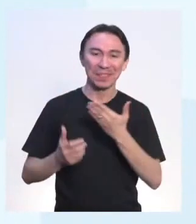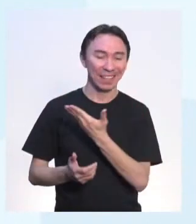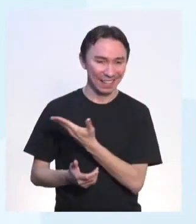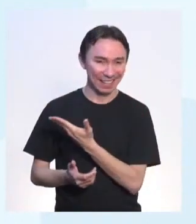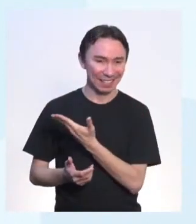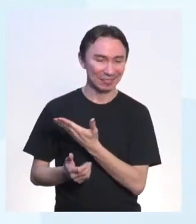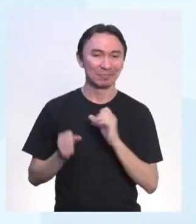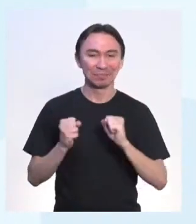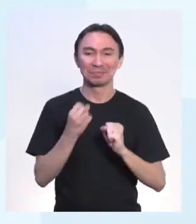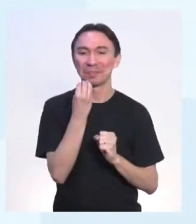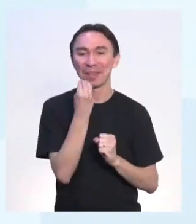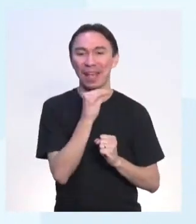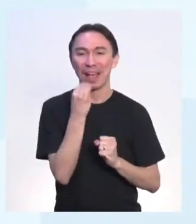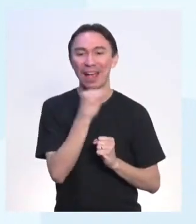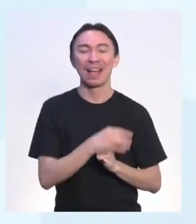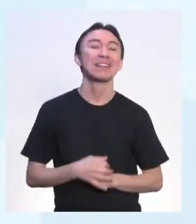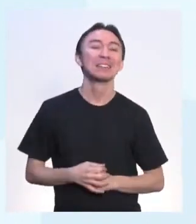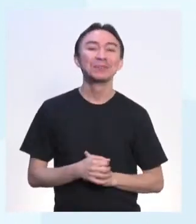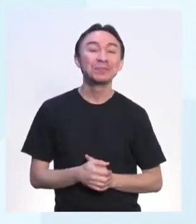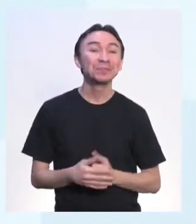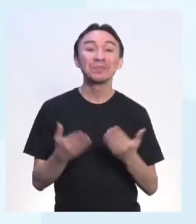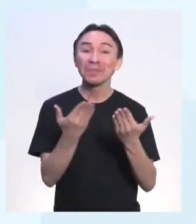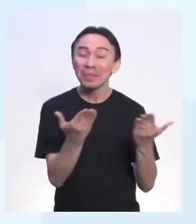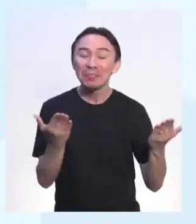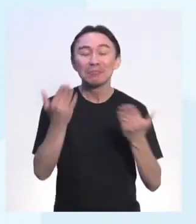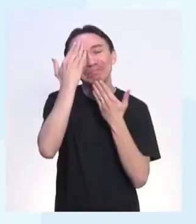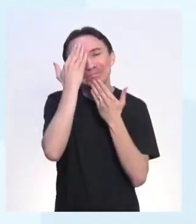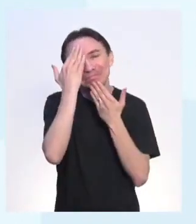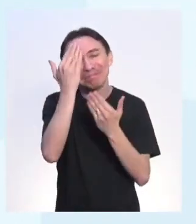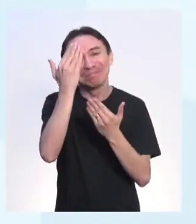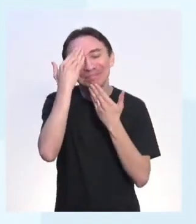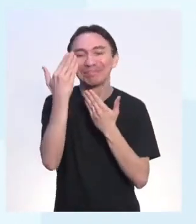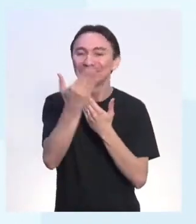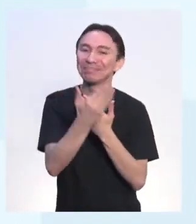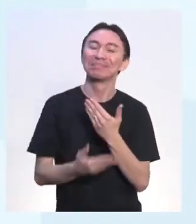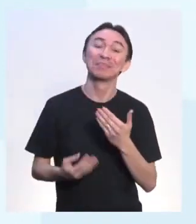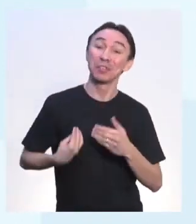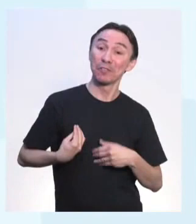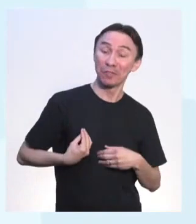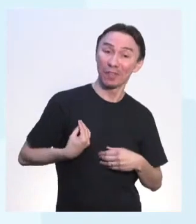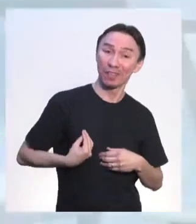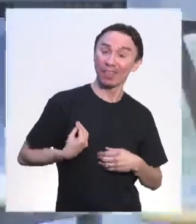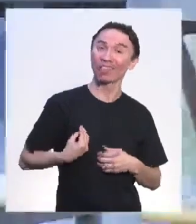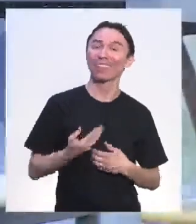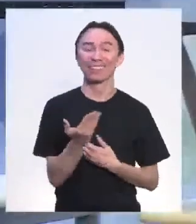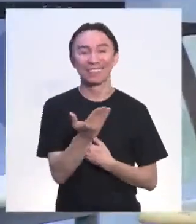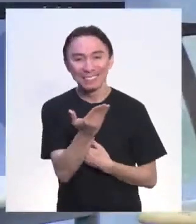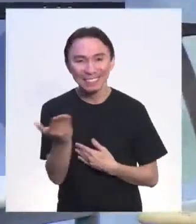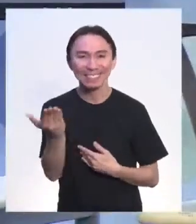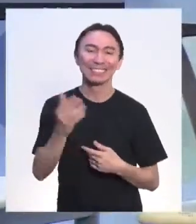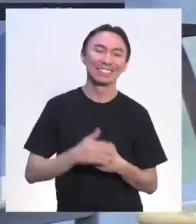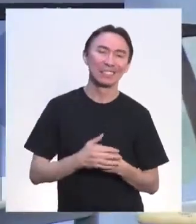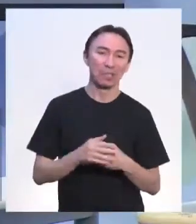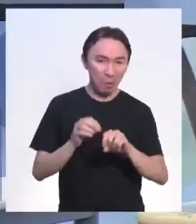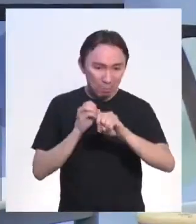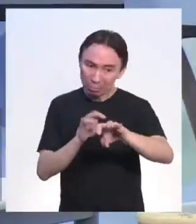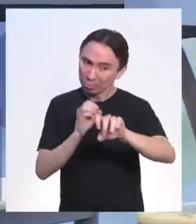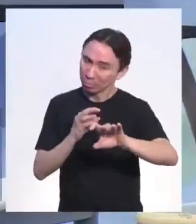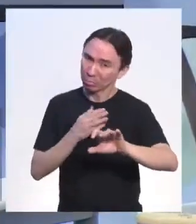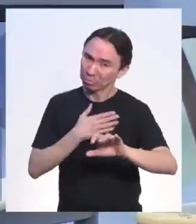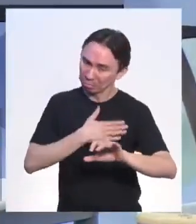da tela. Pessoal, muito obrigada pela presença de vocês. Espero que vocês tenham gostado da